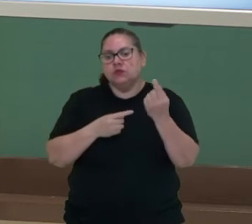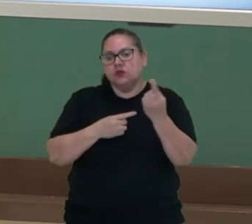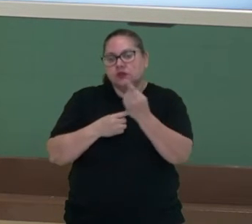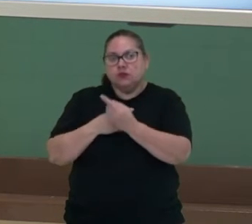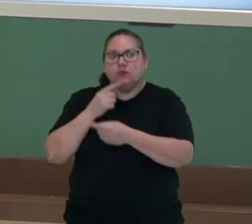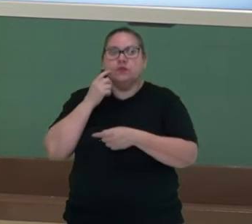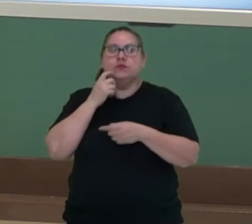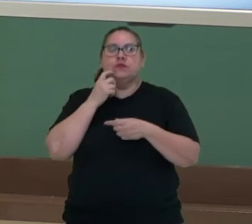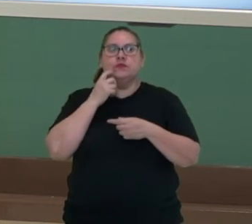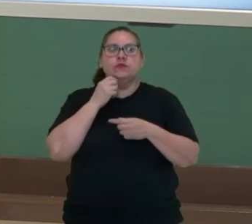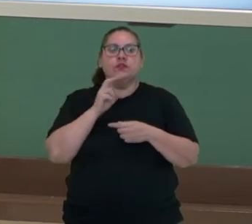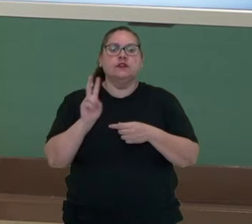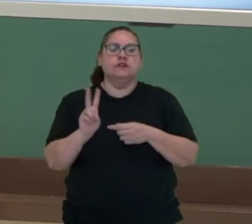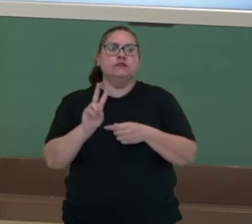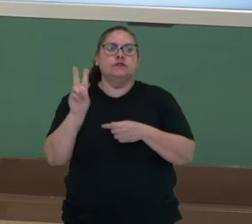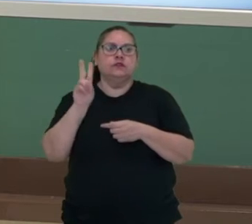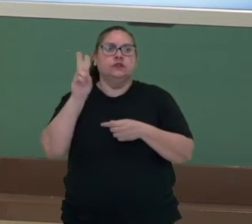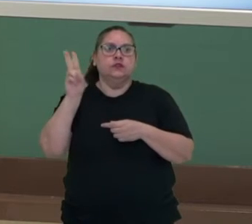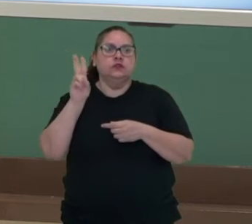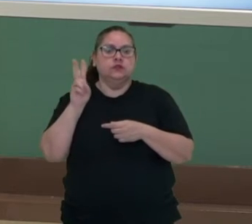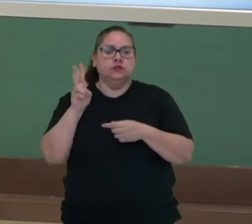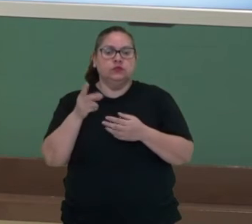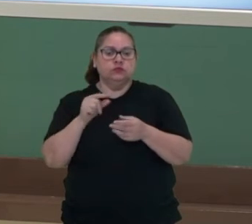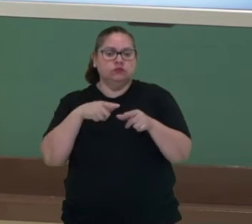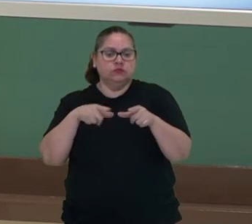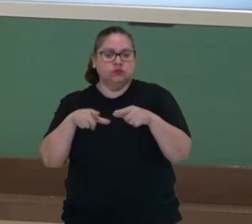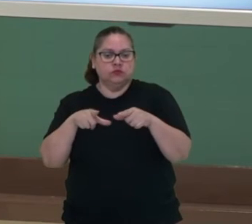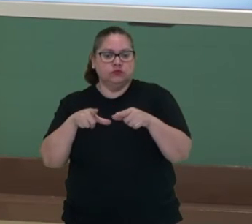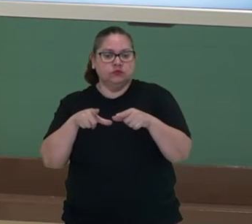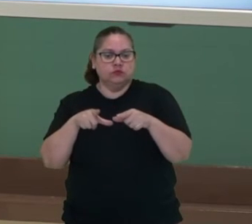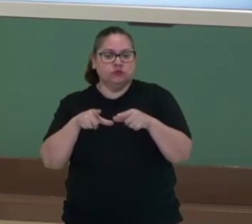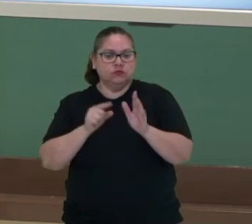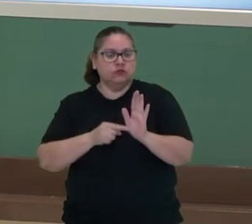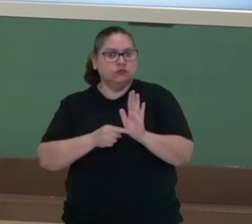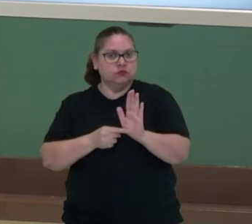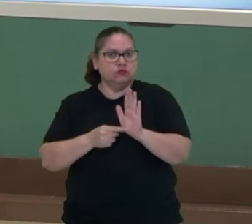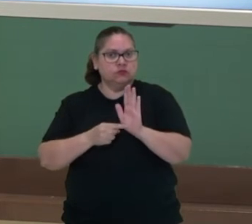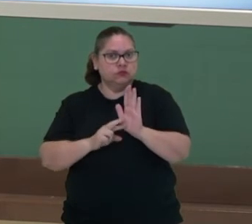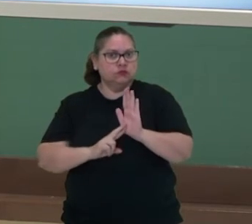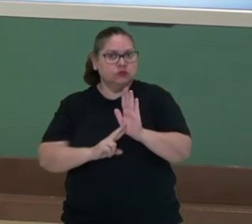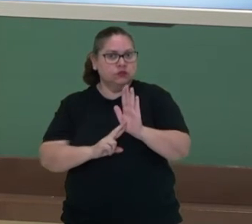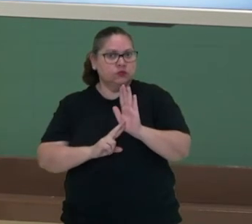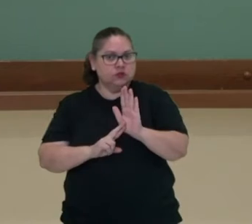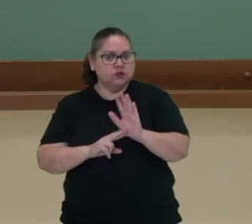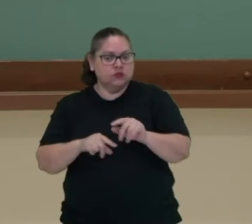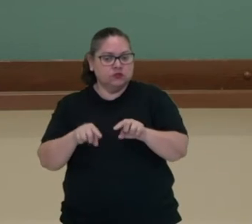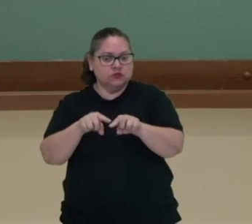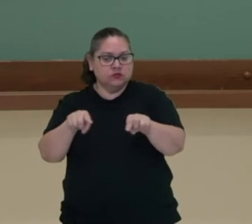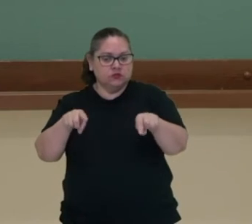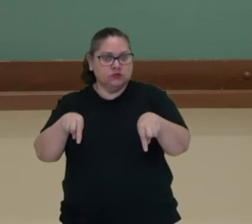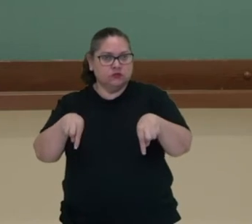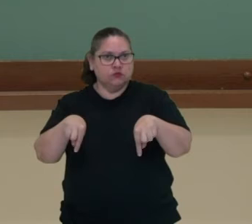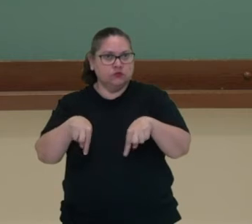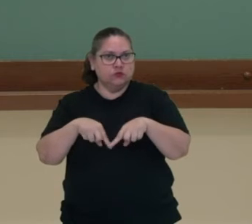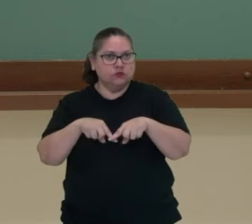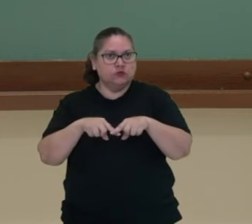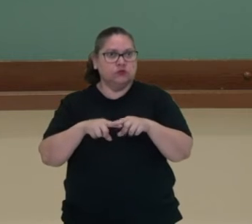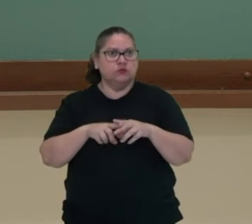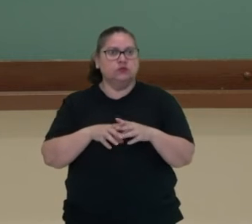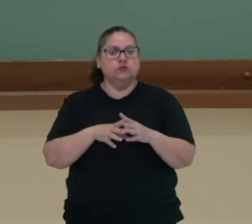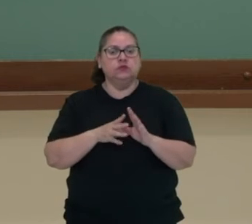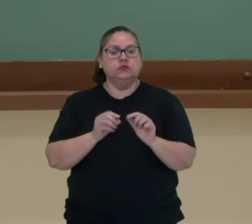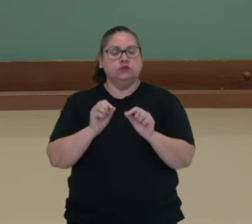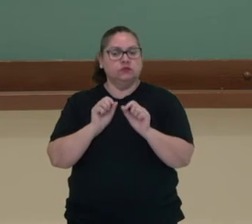um, né? Valorizar sua função como representante de turma. Esses representantes,